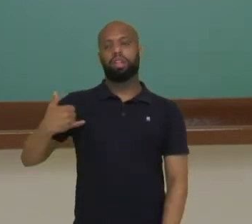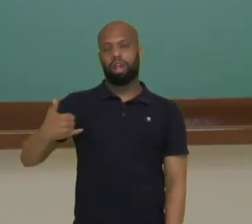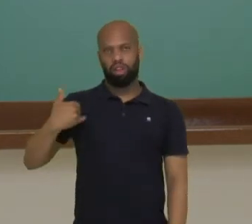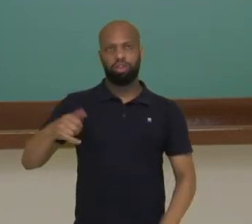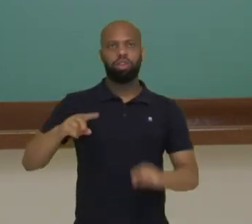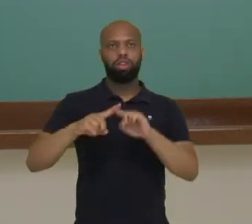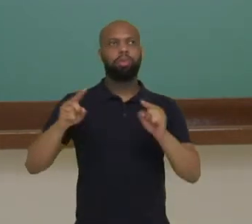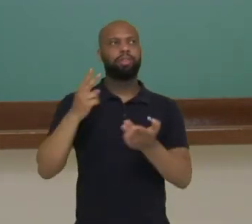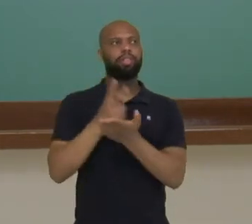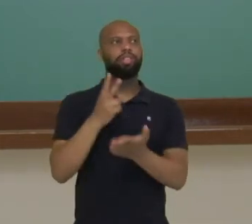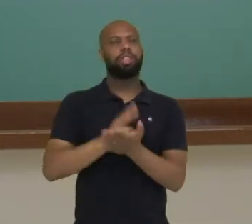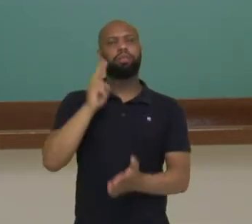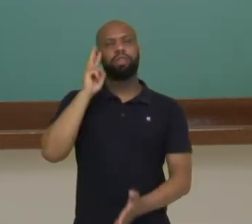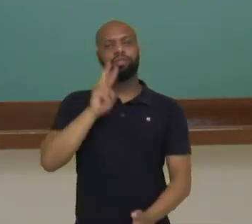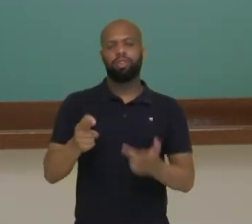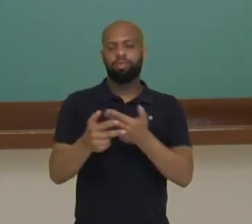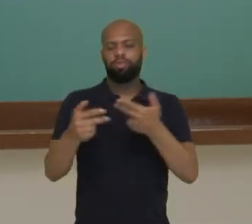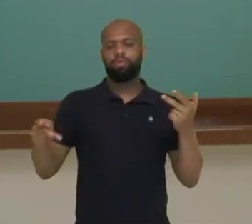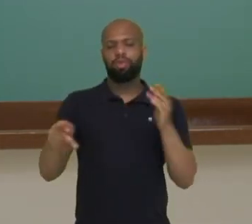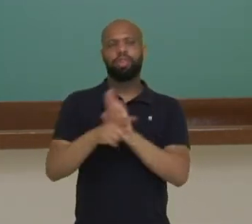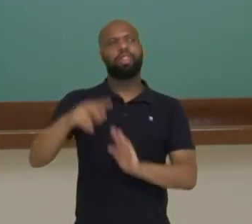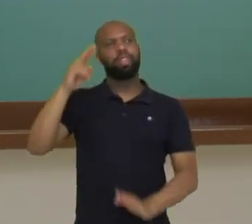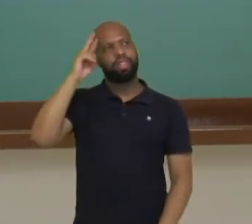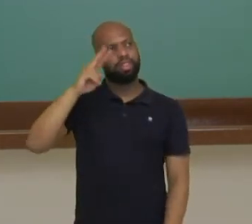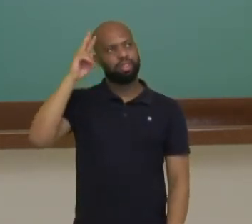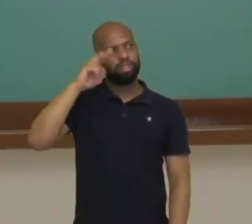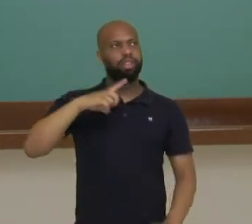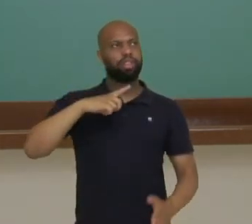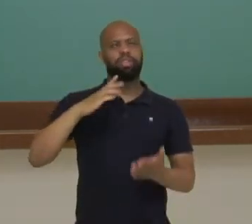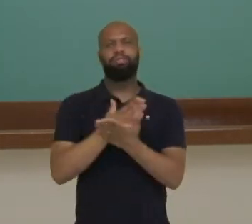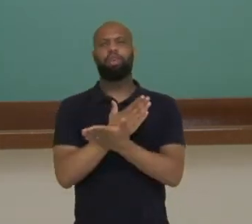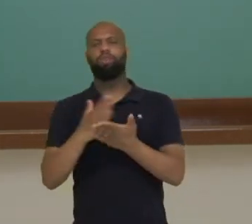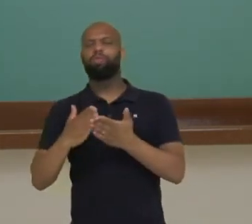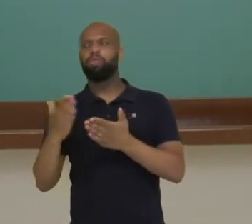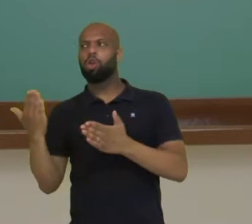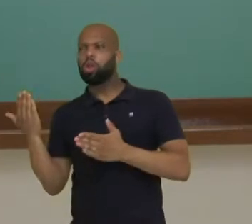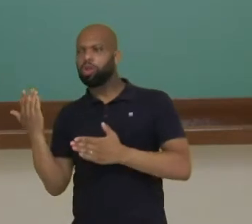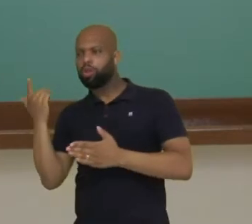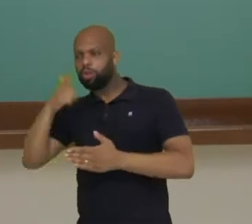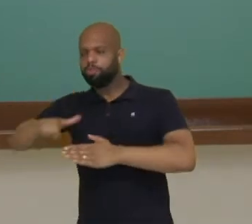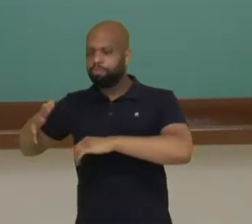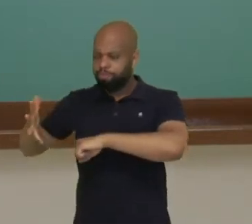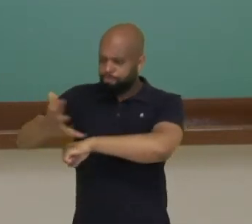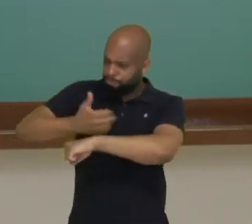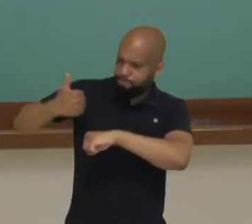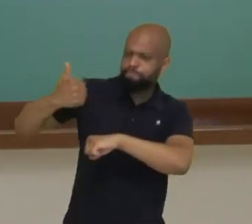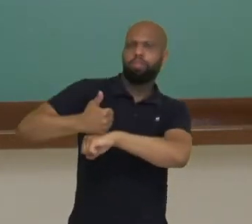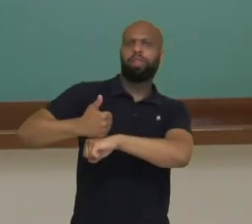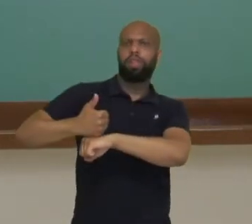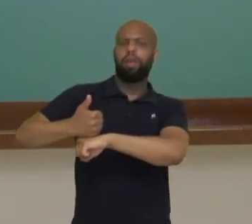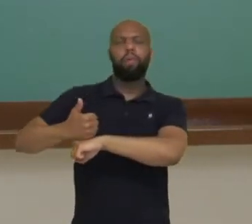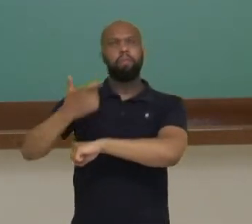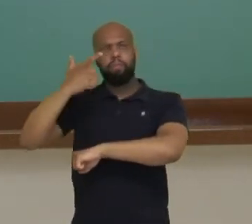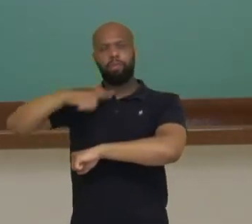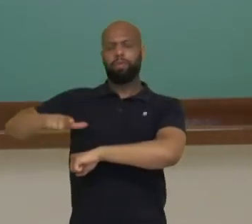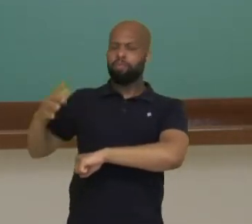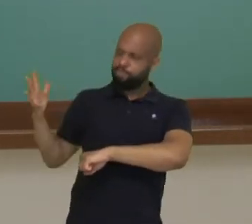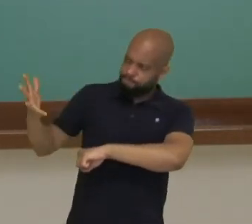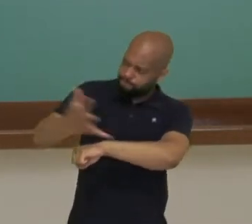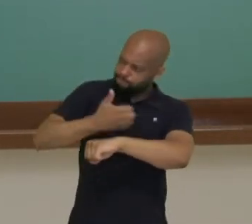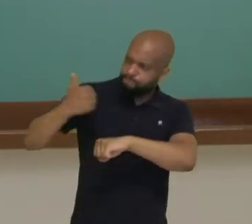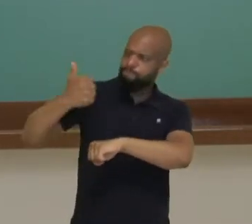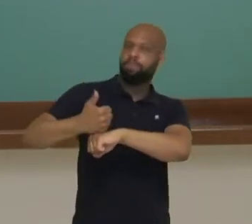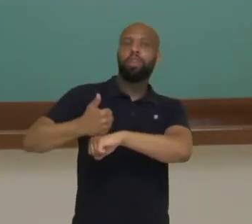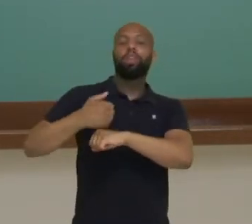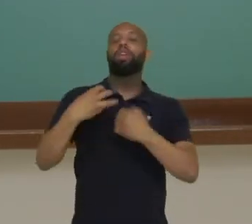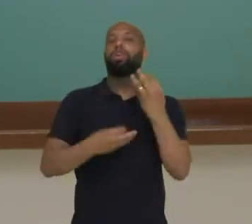termo em coisas de história. Sempre tem um determinado golpe de Estado, alguém que tomou o poder. Como que